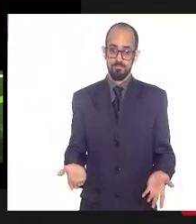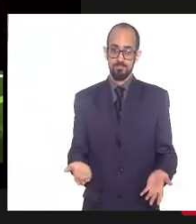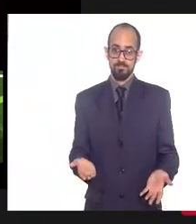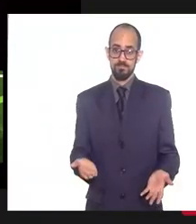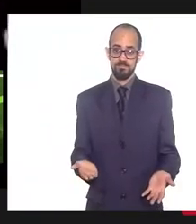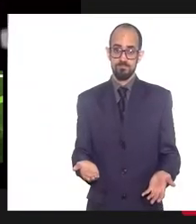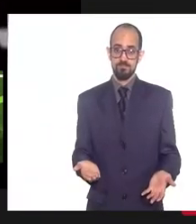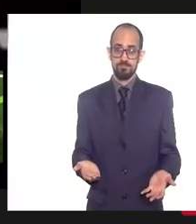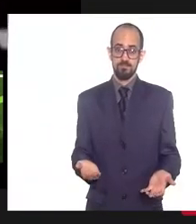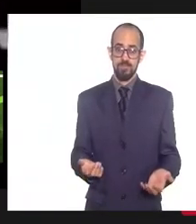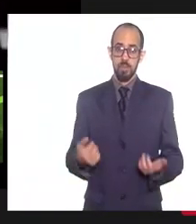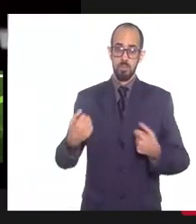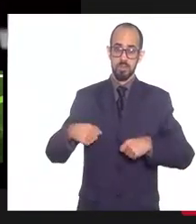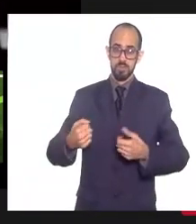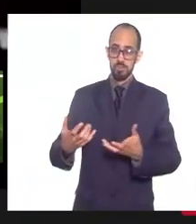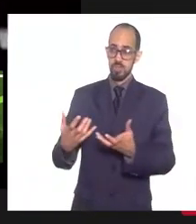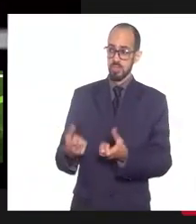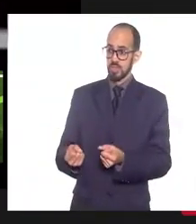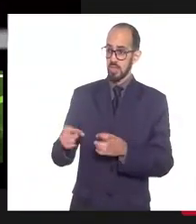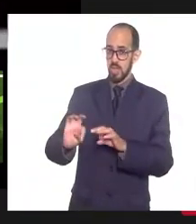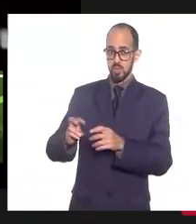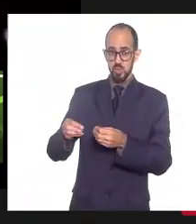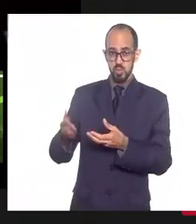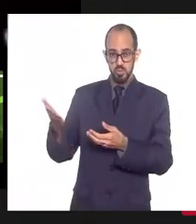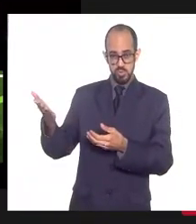estamos à mercê de tudo isso.